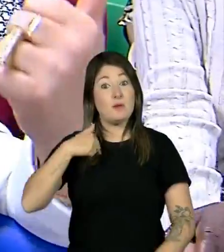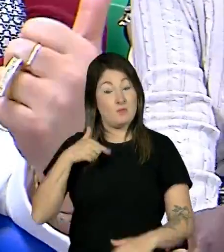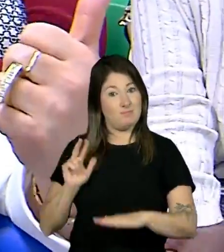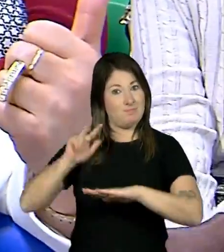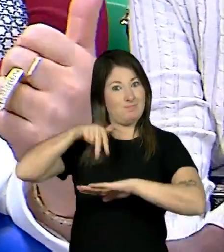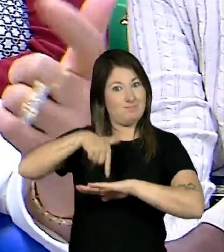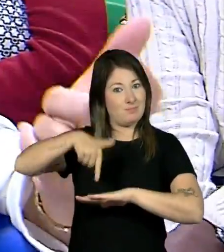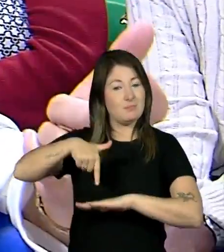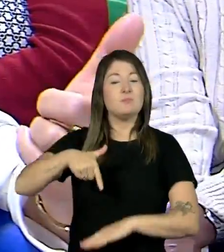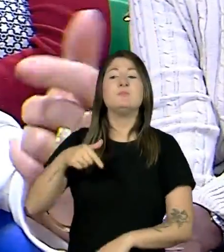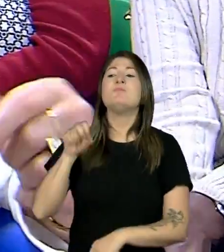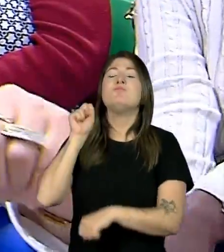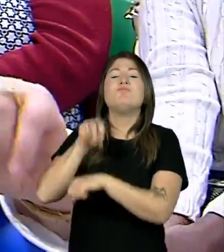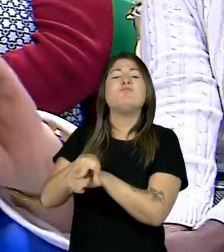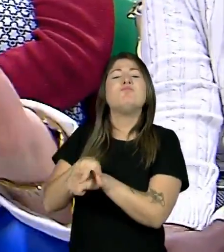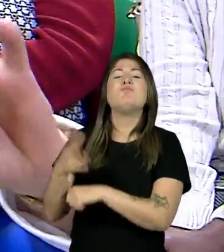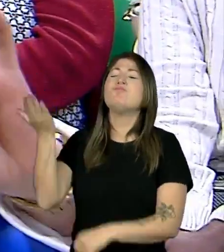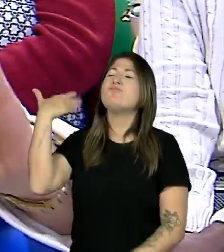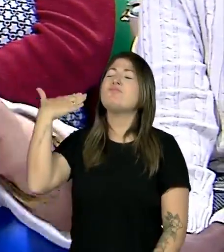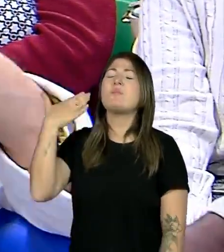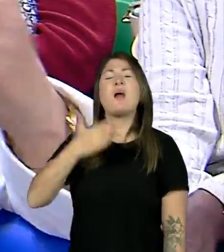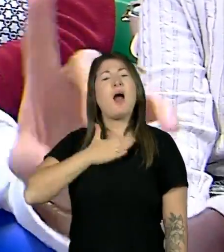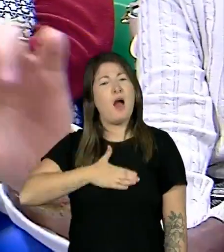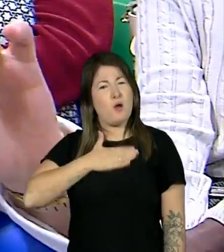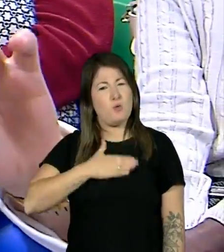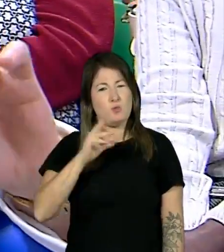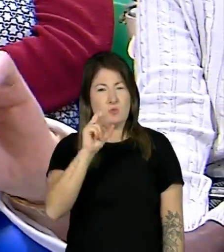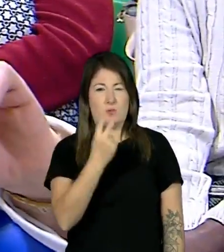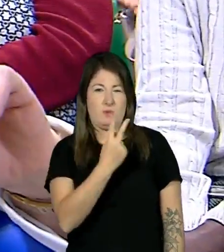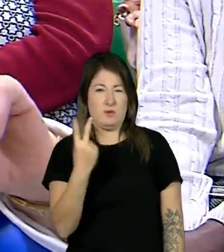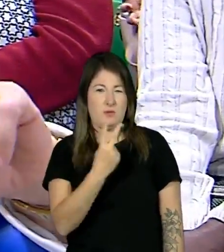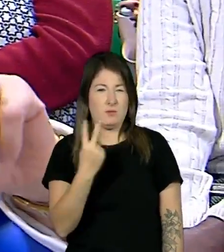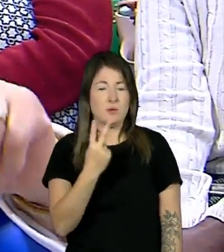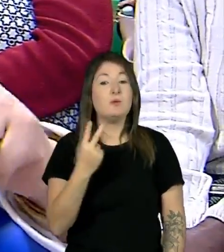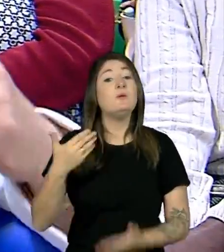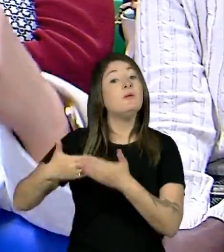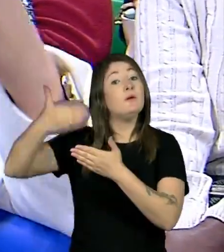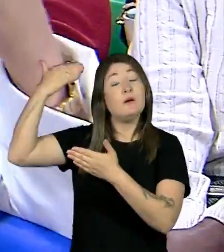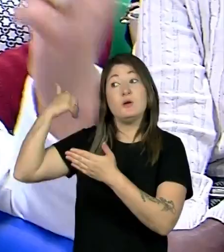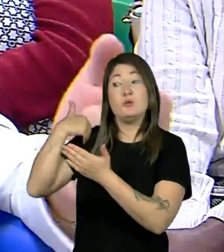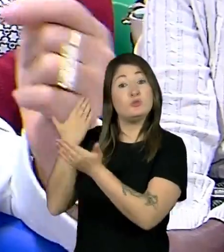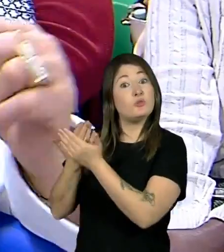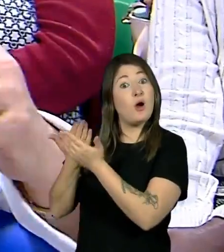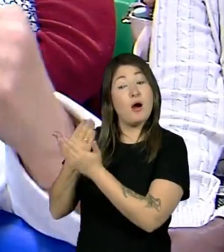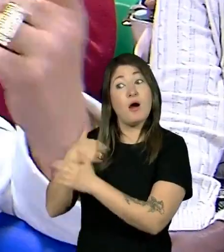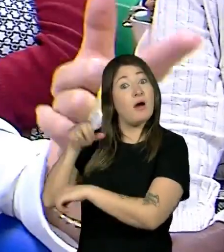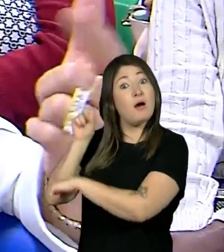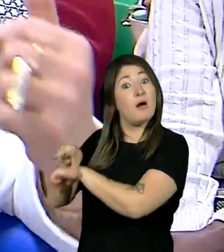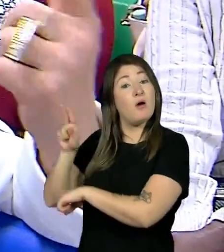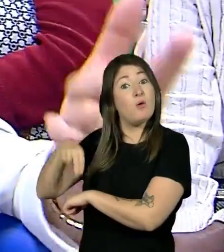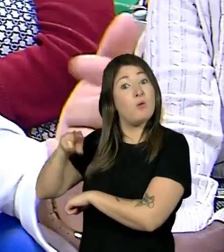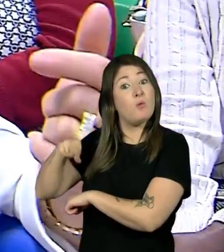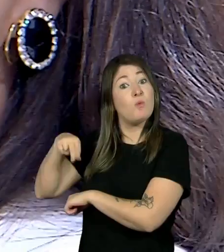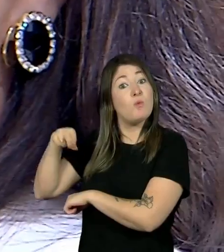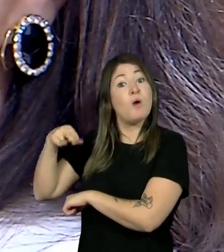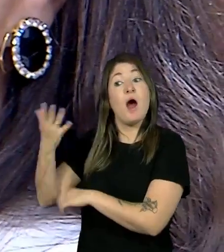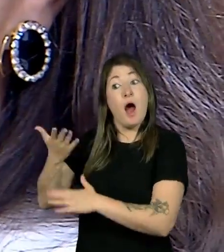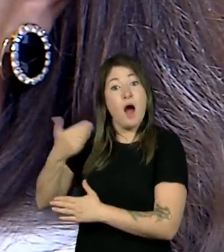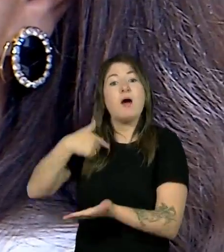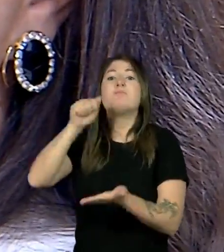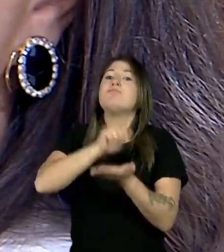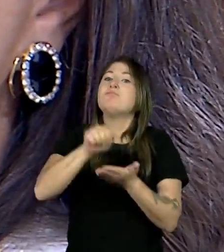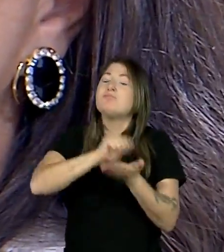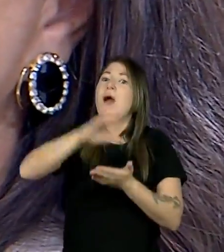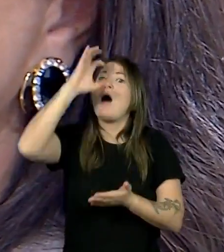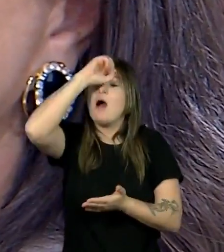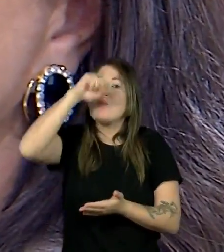de 2022, então eu nunca tinha entrado numa escola e hoje eu já sei ler e escrever. Meus filhos já estão